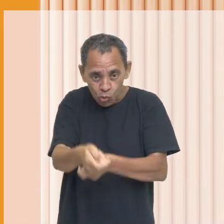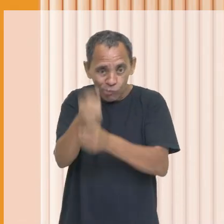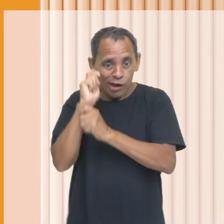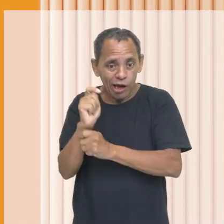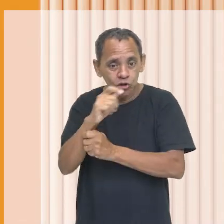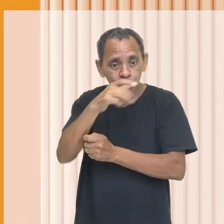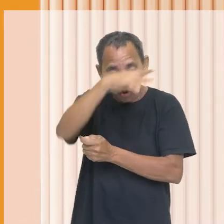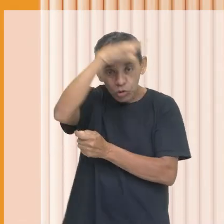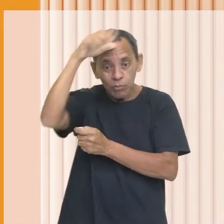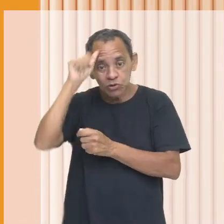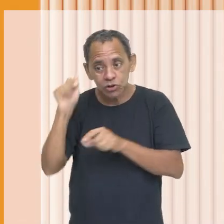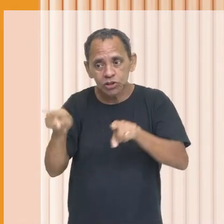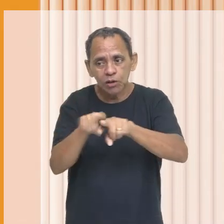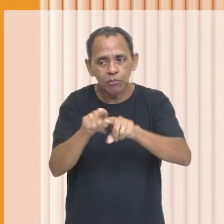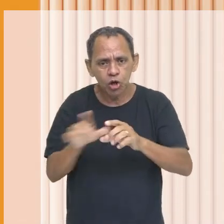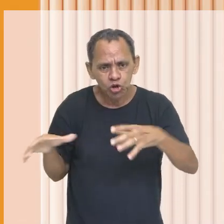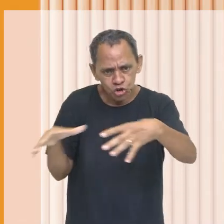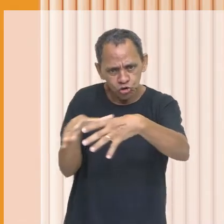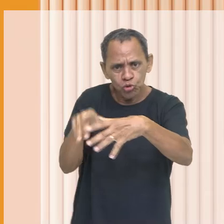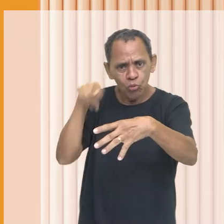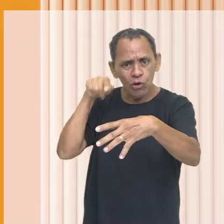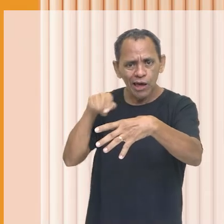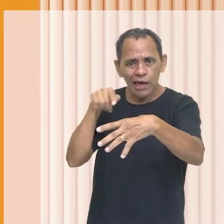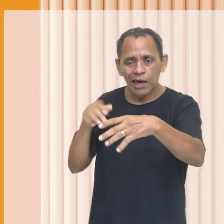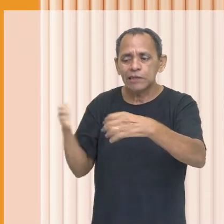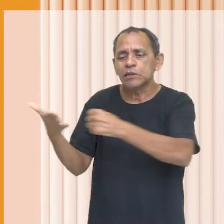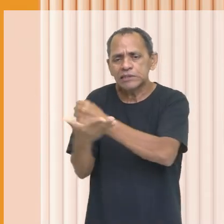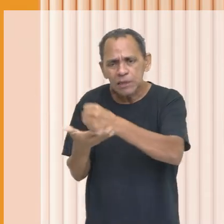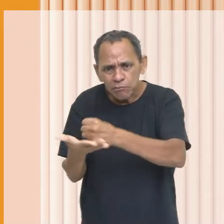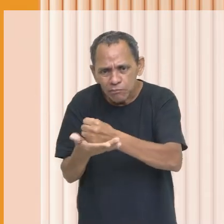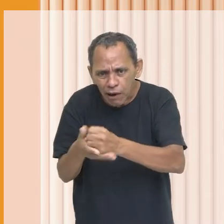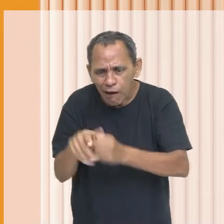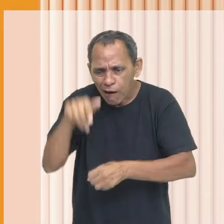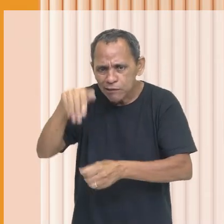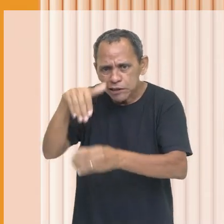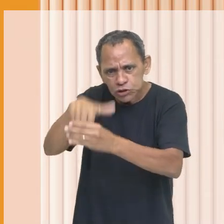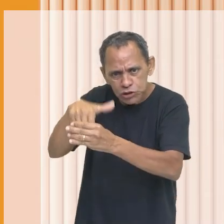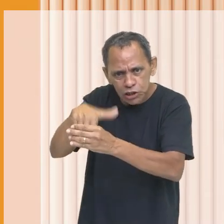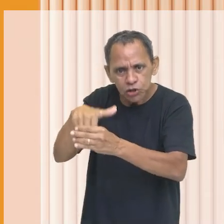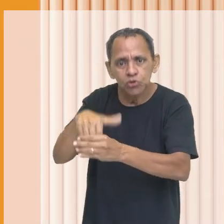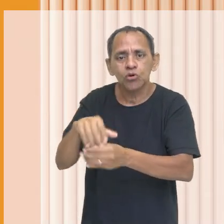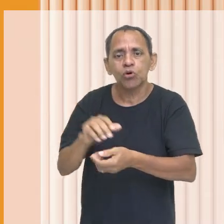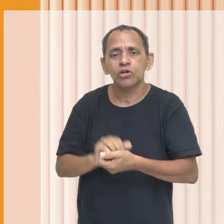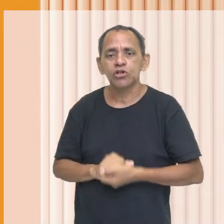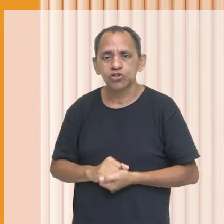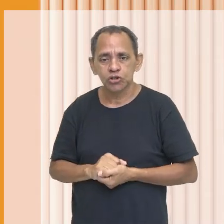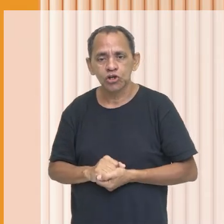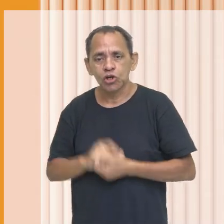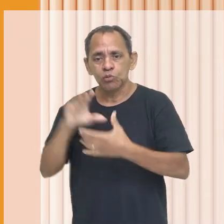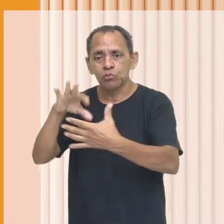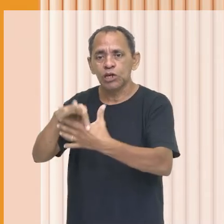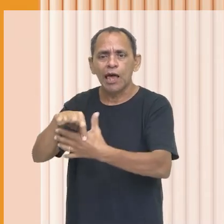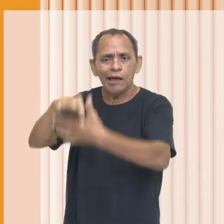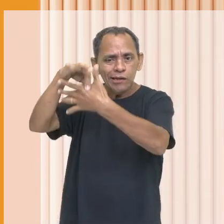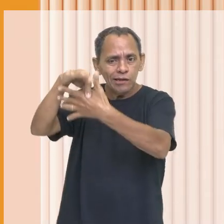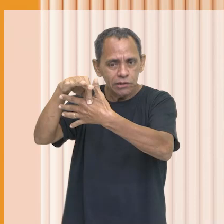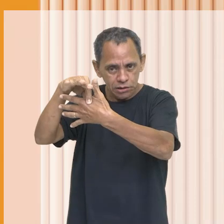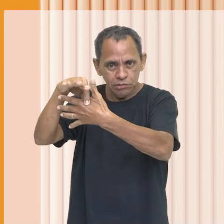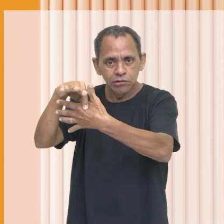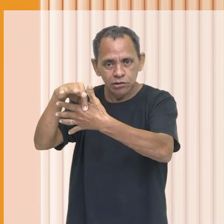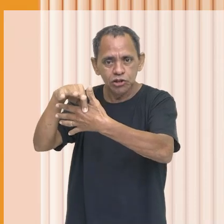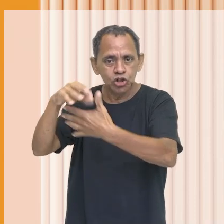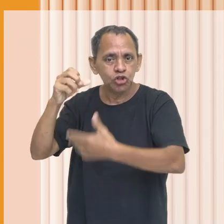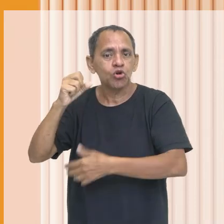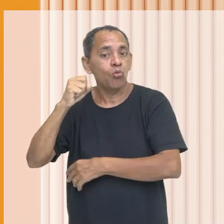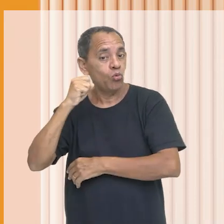Então, se aquela base de eleitores dos pescadores do Amazonas me colocaram como senador, eu vou pegar todos os recursos que